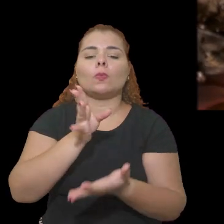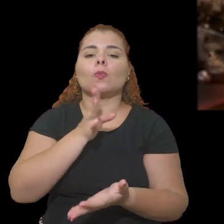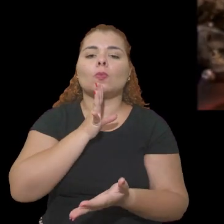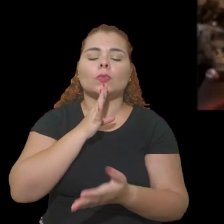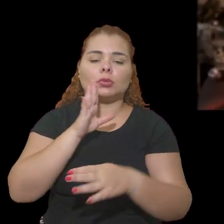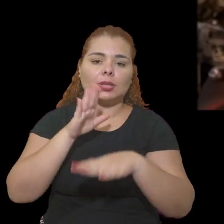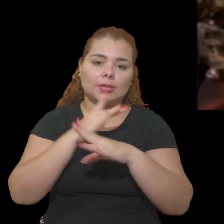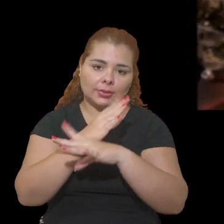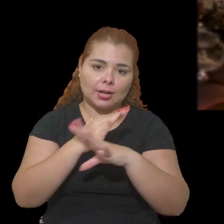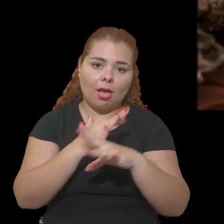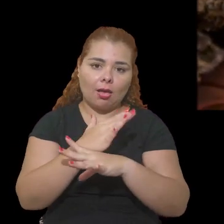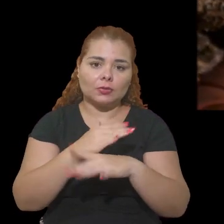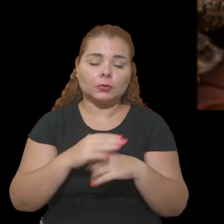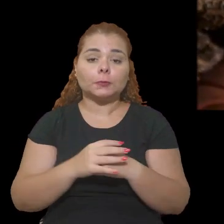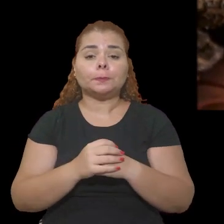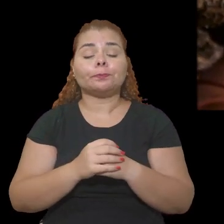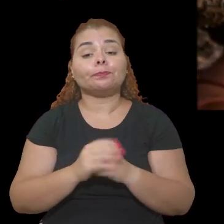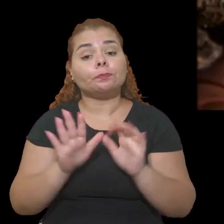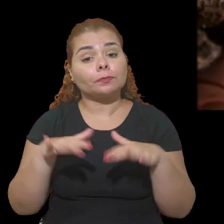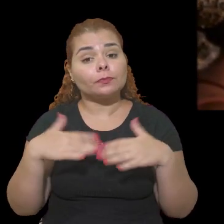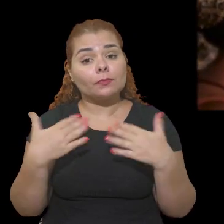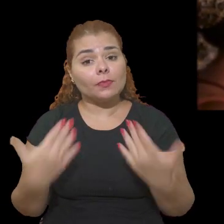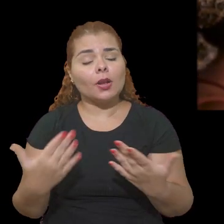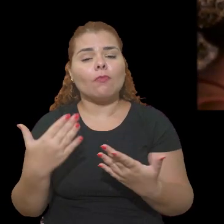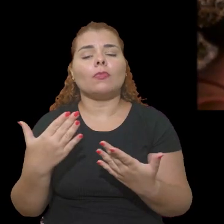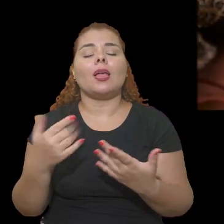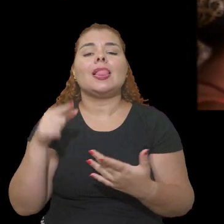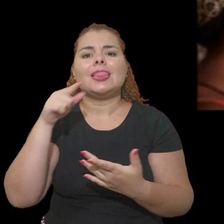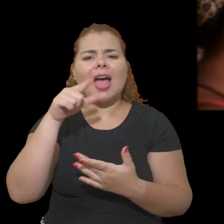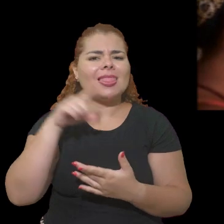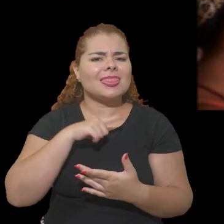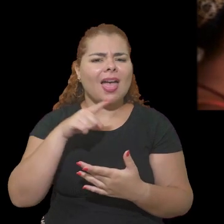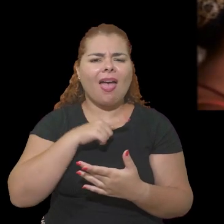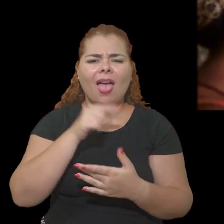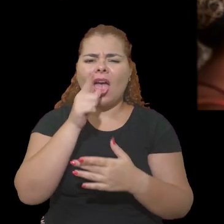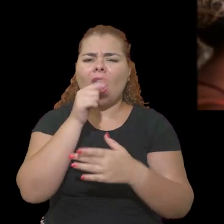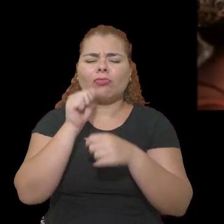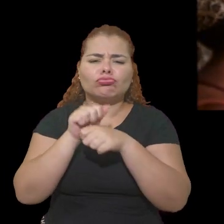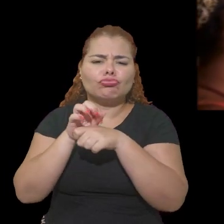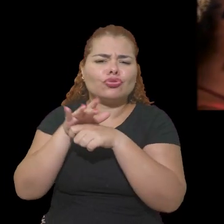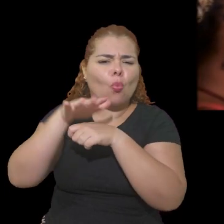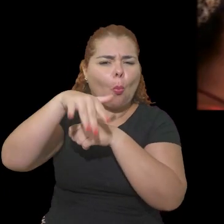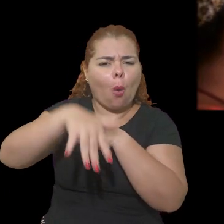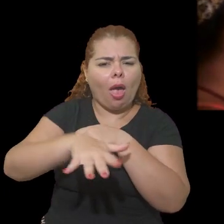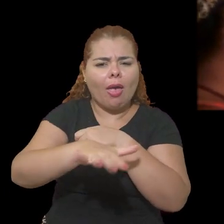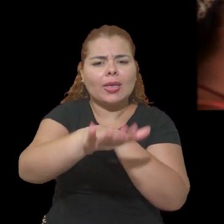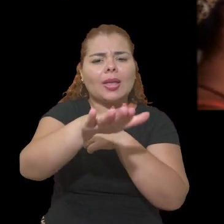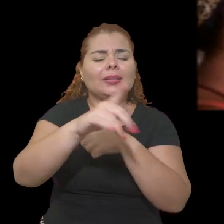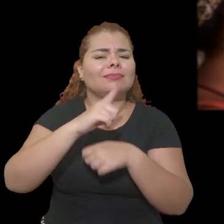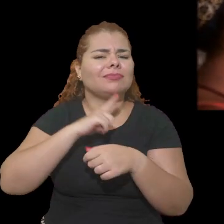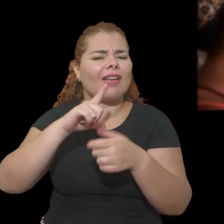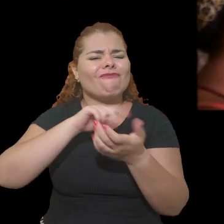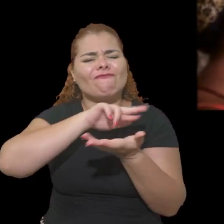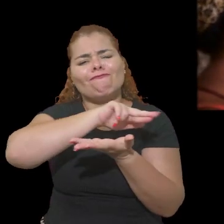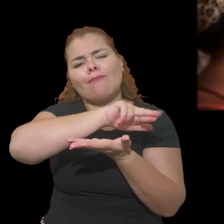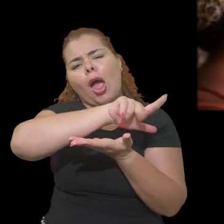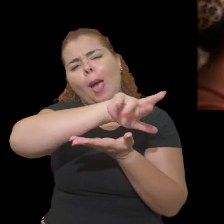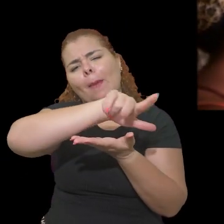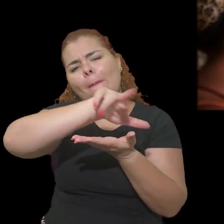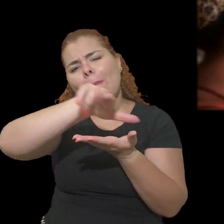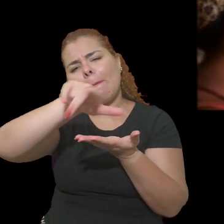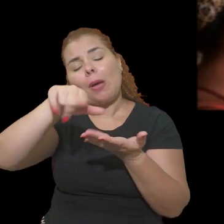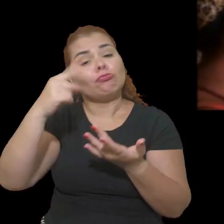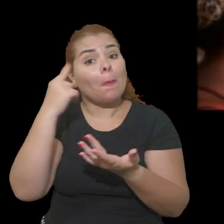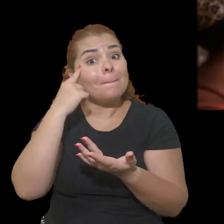Né? E aí você começa... Parelheiros tem cachoeira, Parelheiros tem um monte de coisas que eu nem imaginava